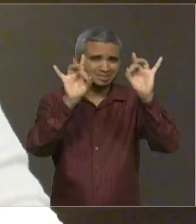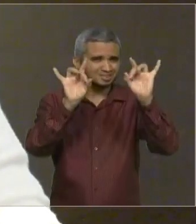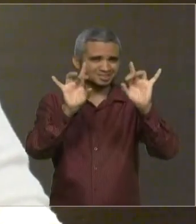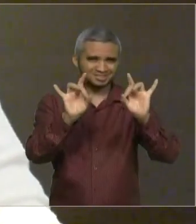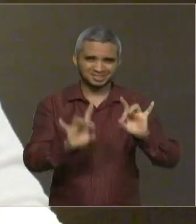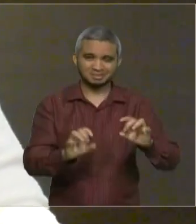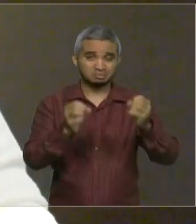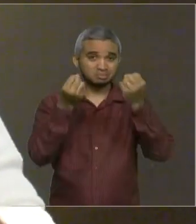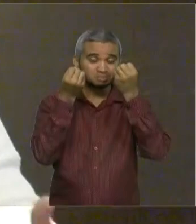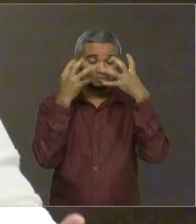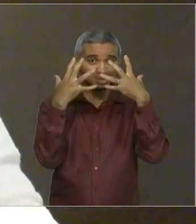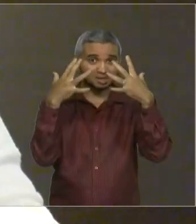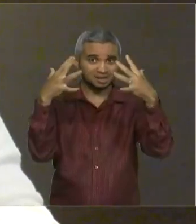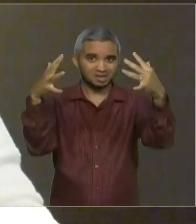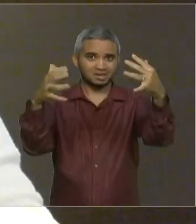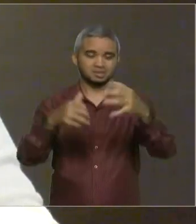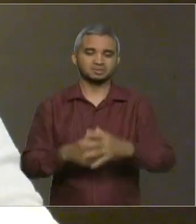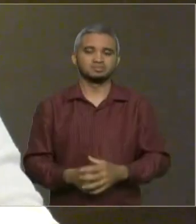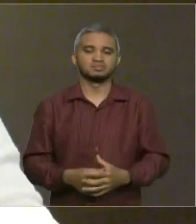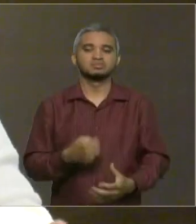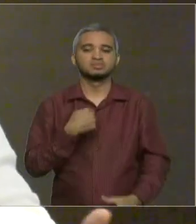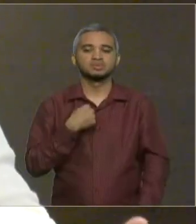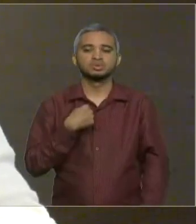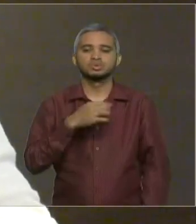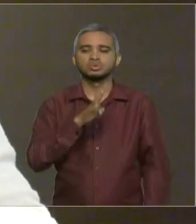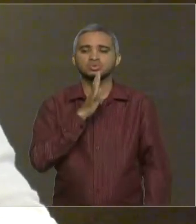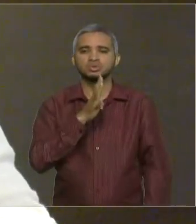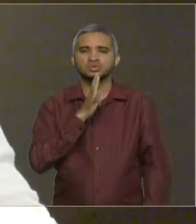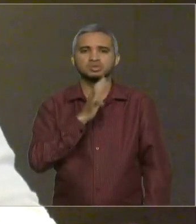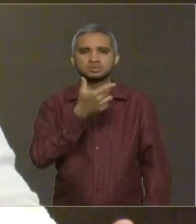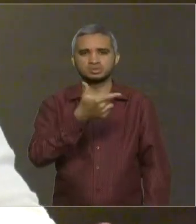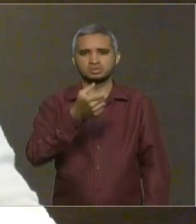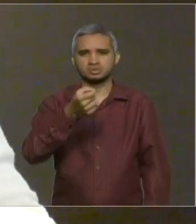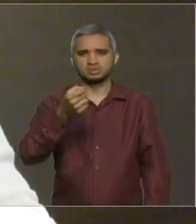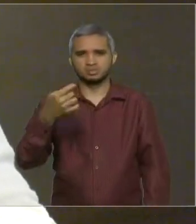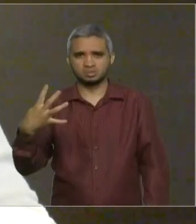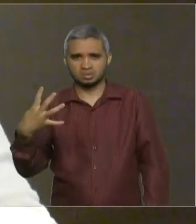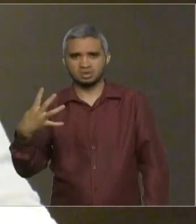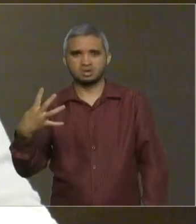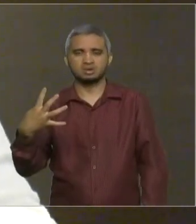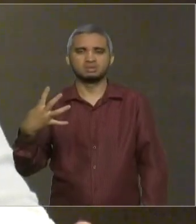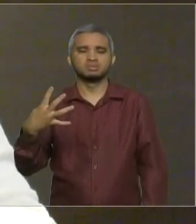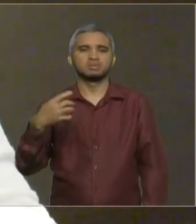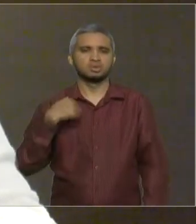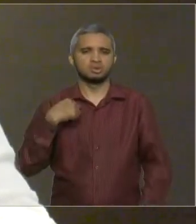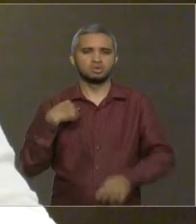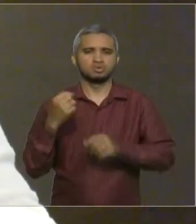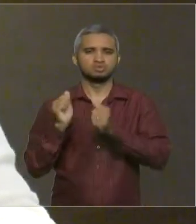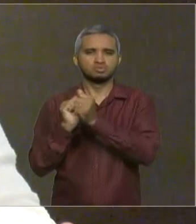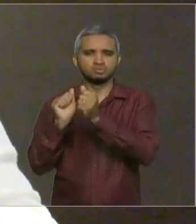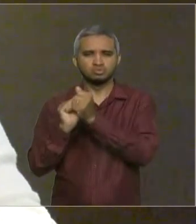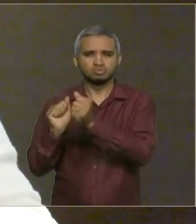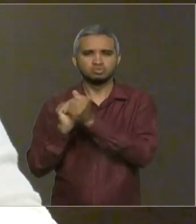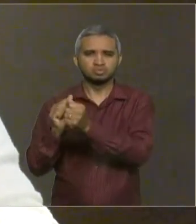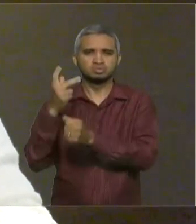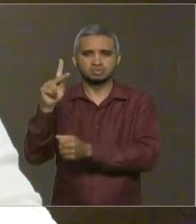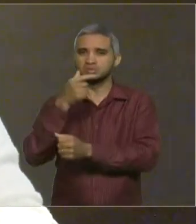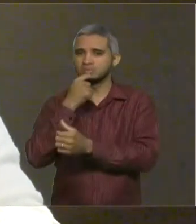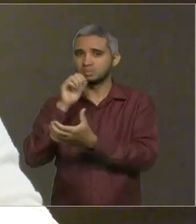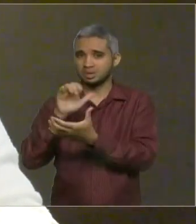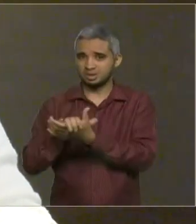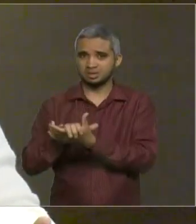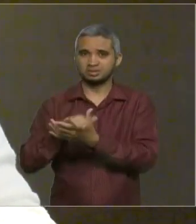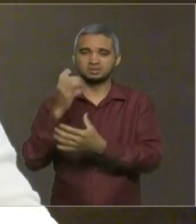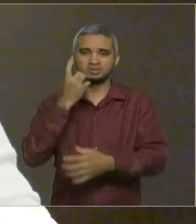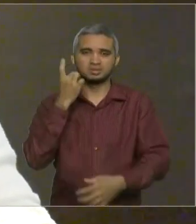2004, e tive uma convivência muito grande com seu marido, deputado Estênio. Mas tem um ditado que